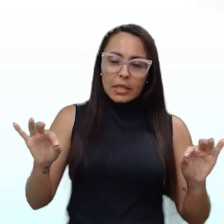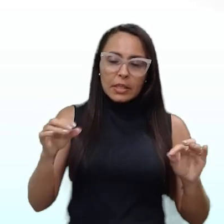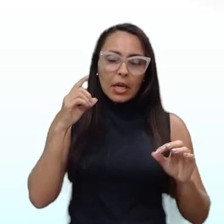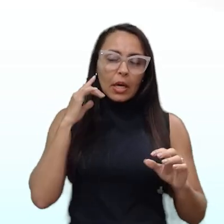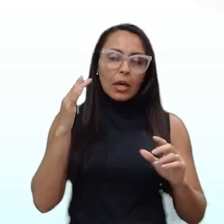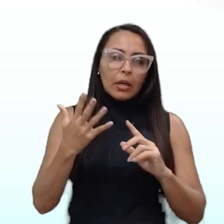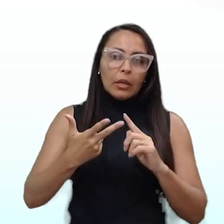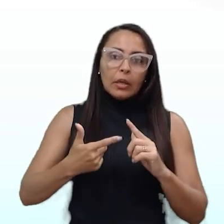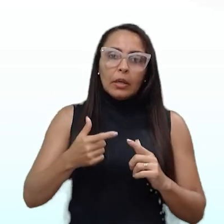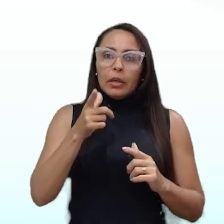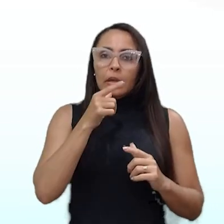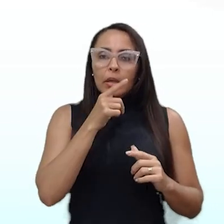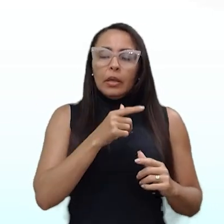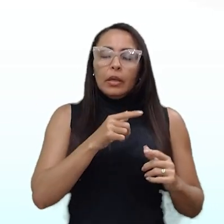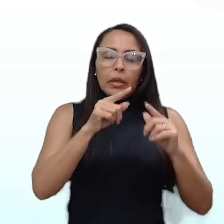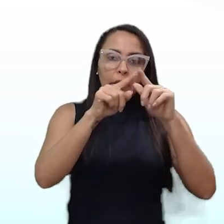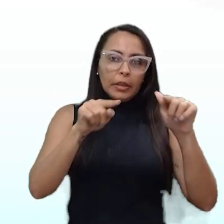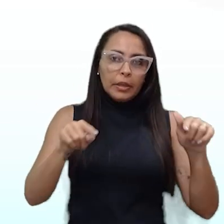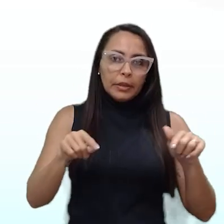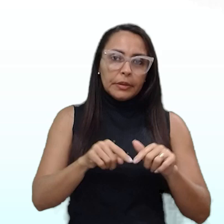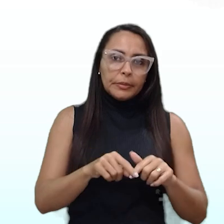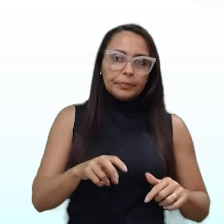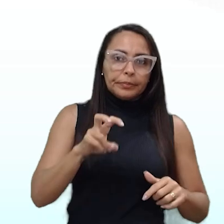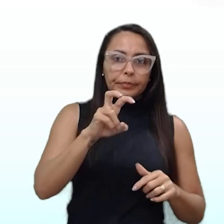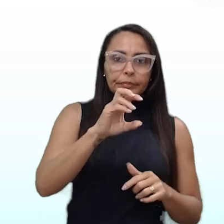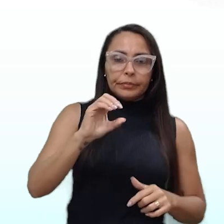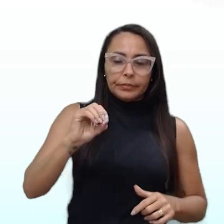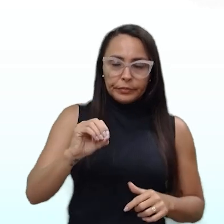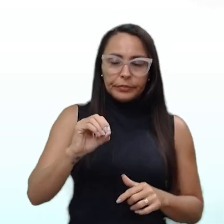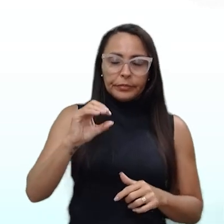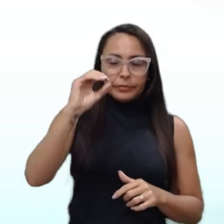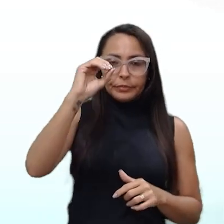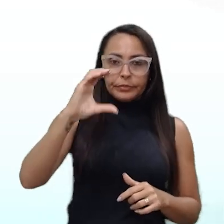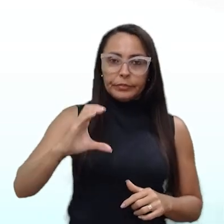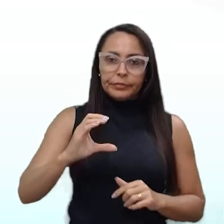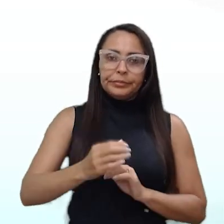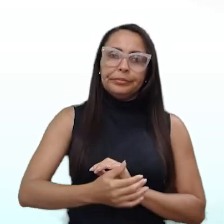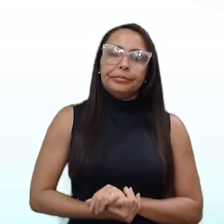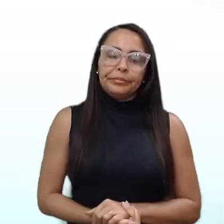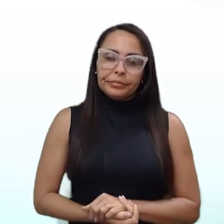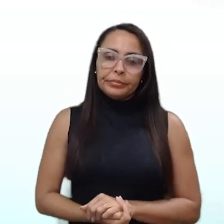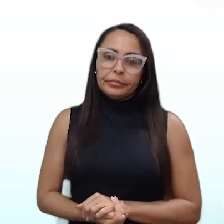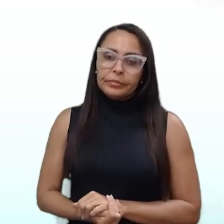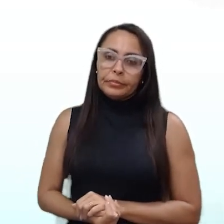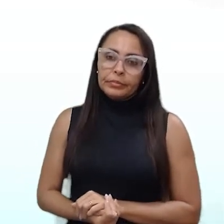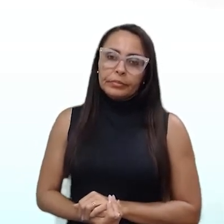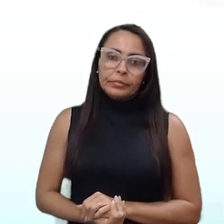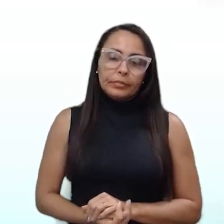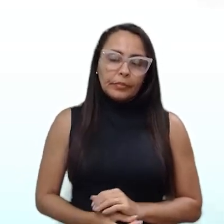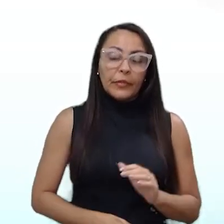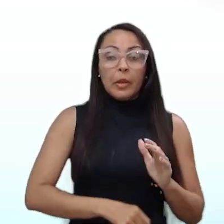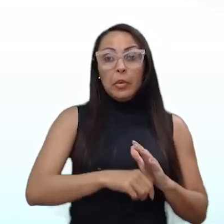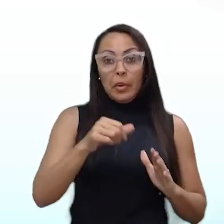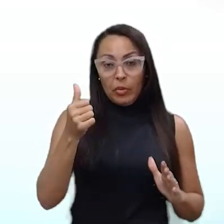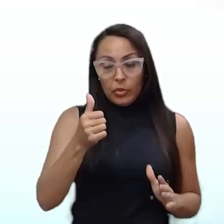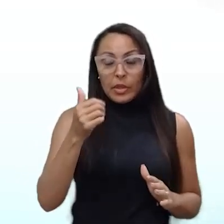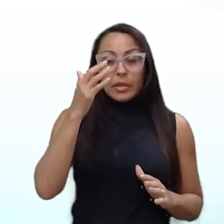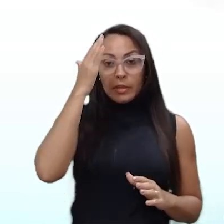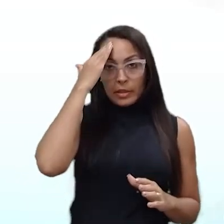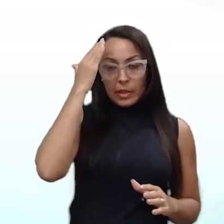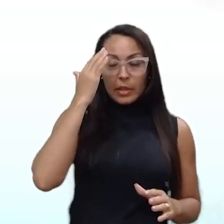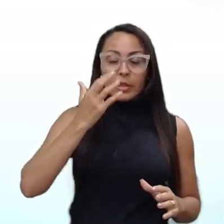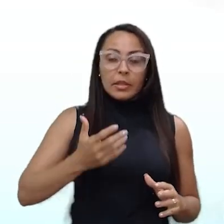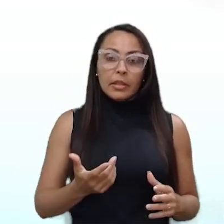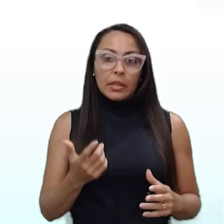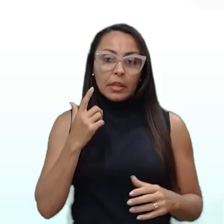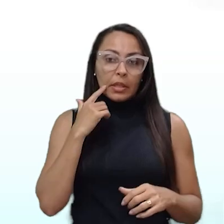de água varie sua temperatura em 50 graus Celsius. Bom, pessoal, a primeira coisa que a gente tem que entender é que